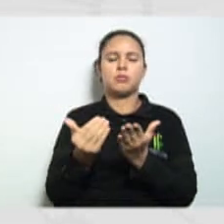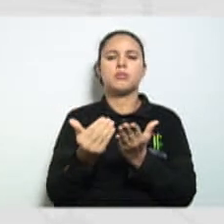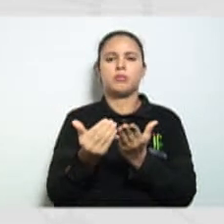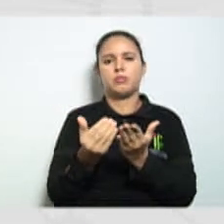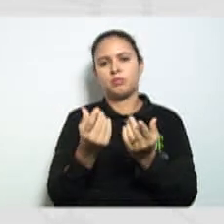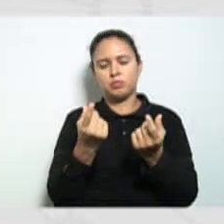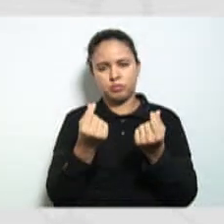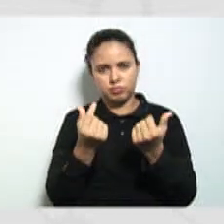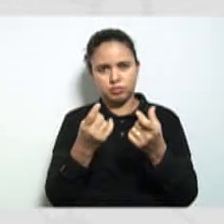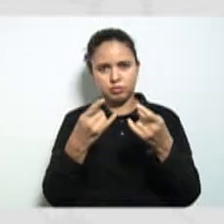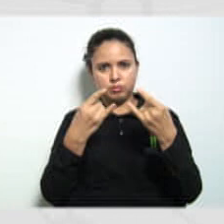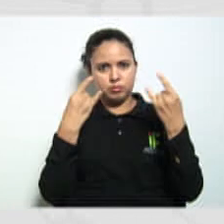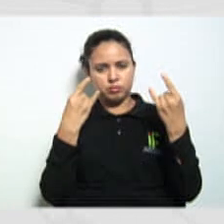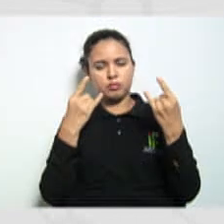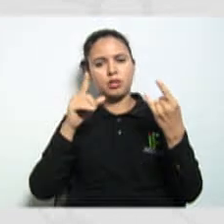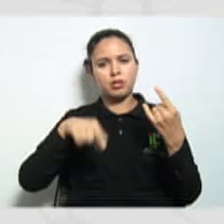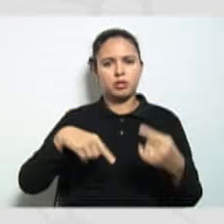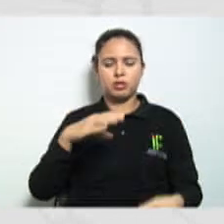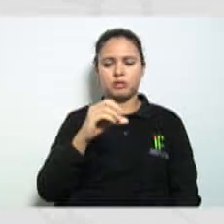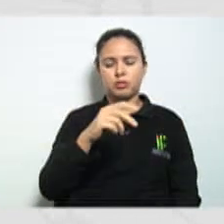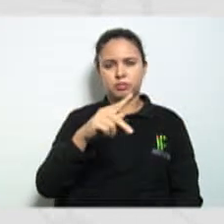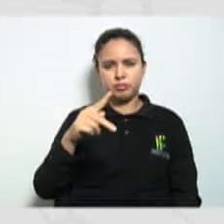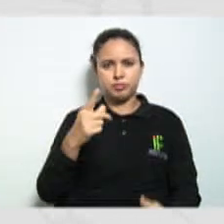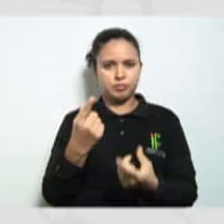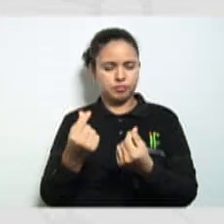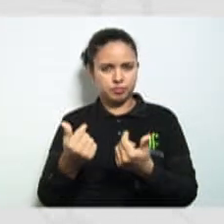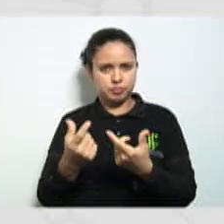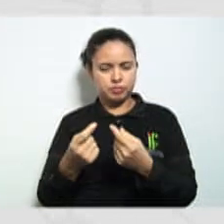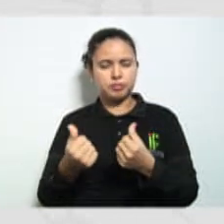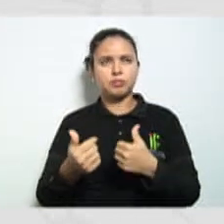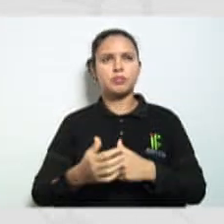de crédito, certo?